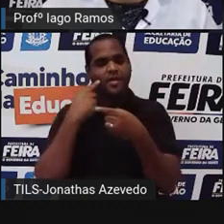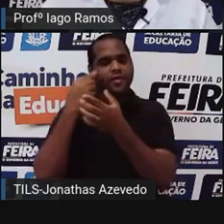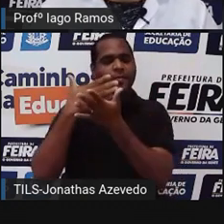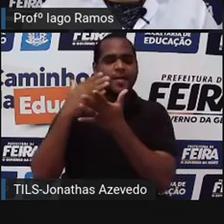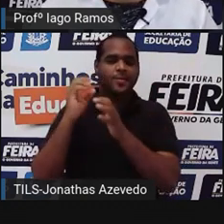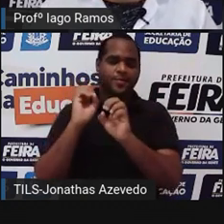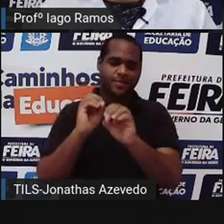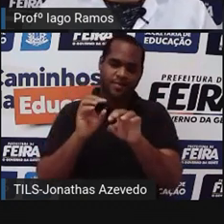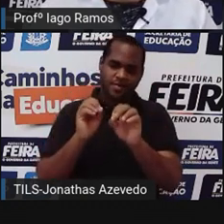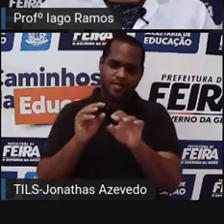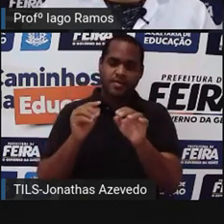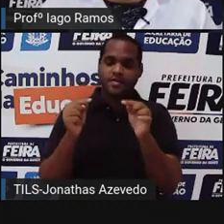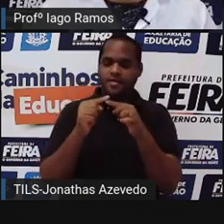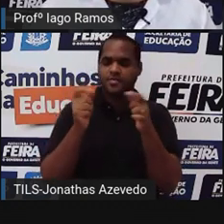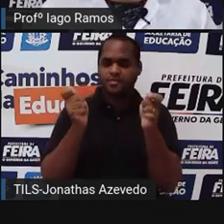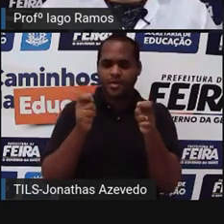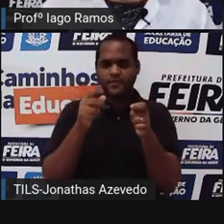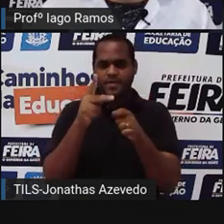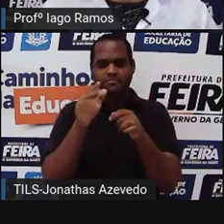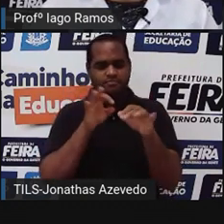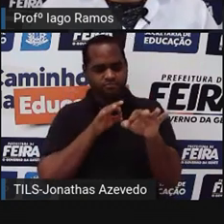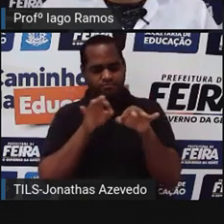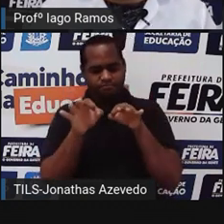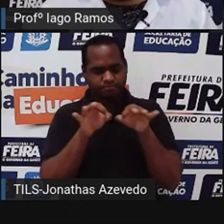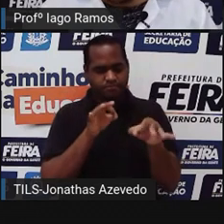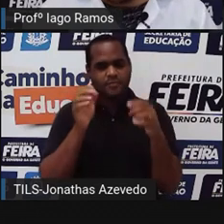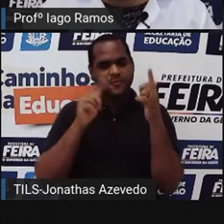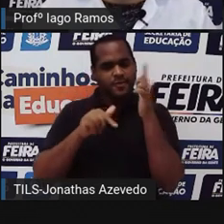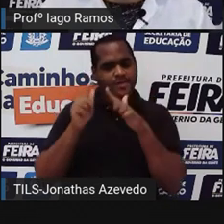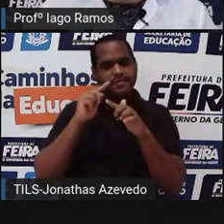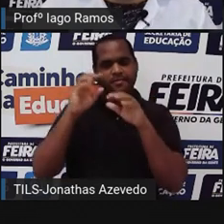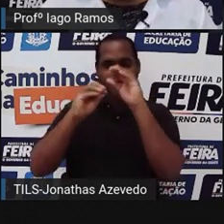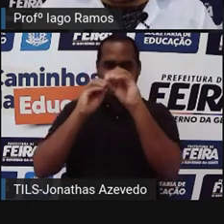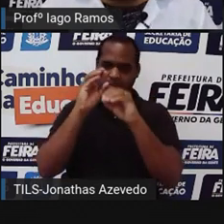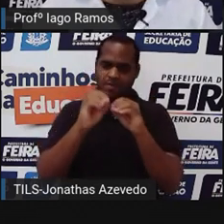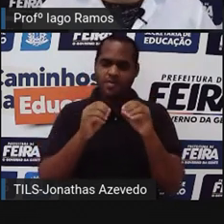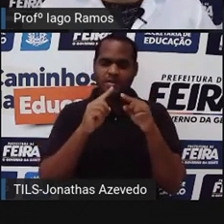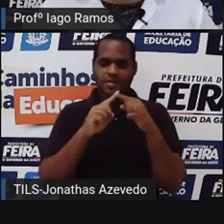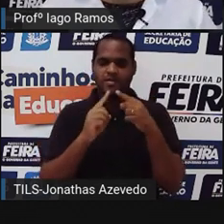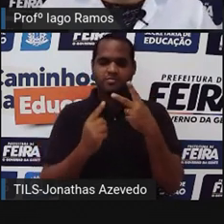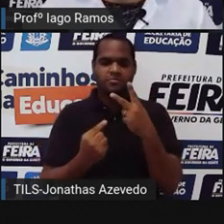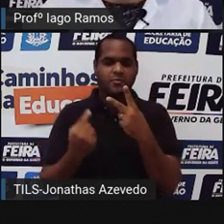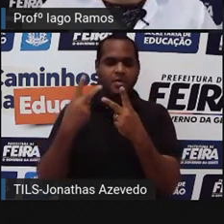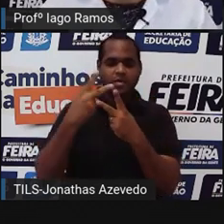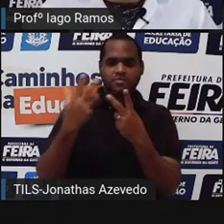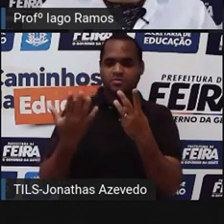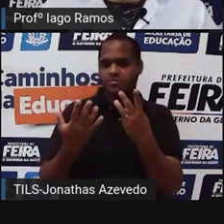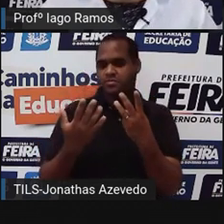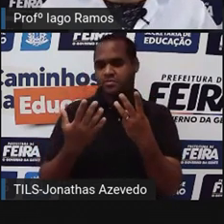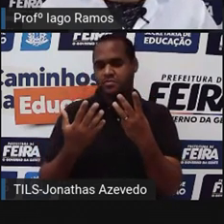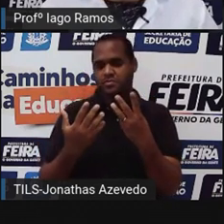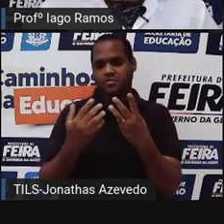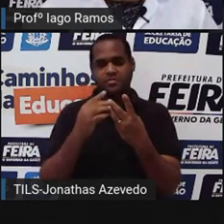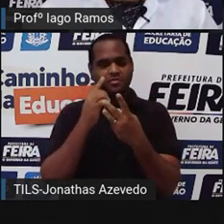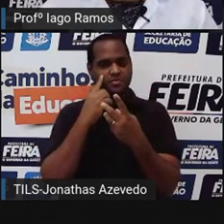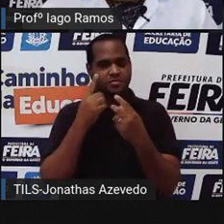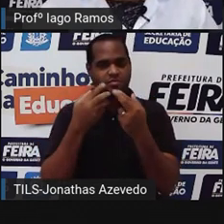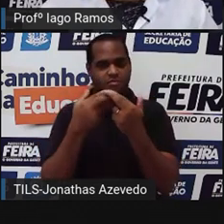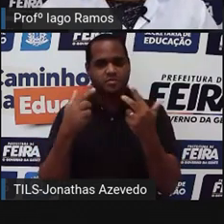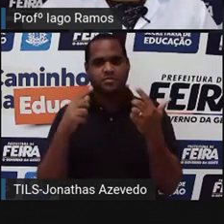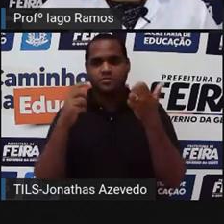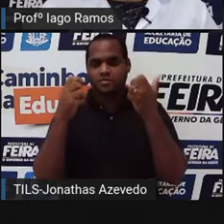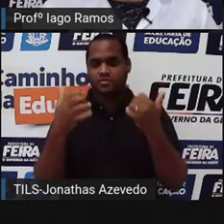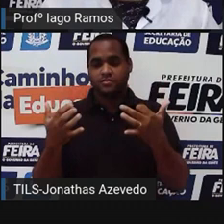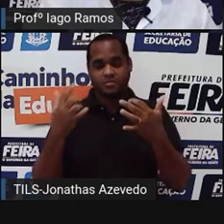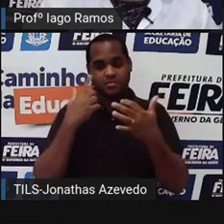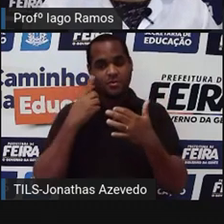aula, ele pode ser resolvido a gente montando uma equação do segundo grau, tá? E quando a